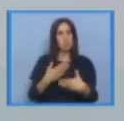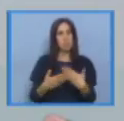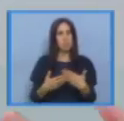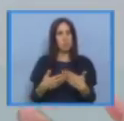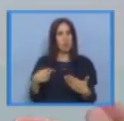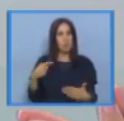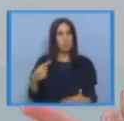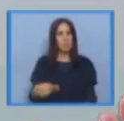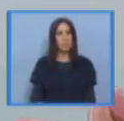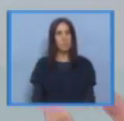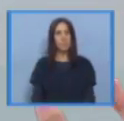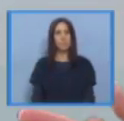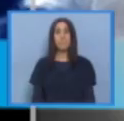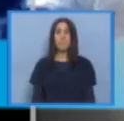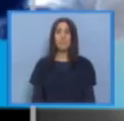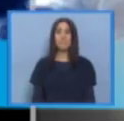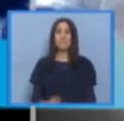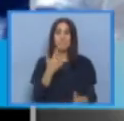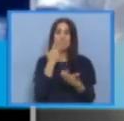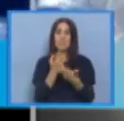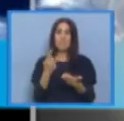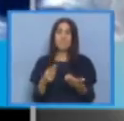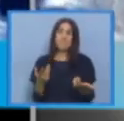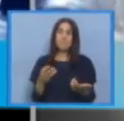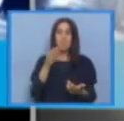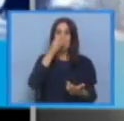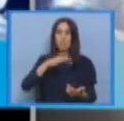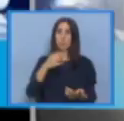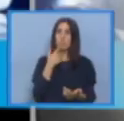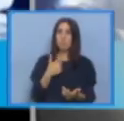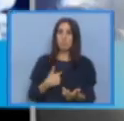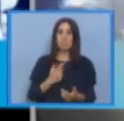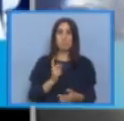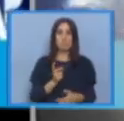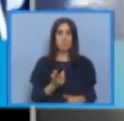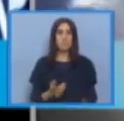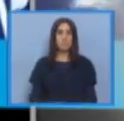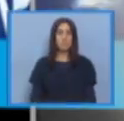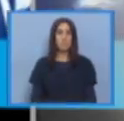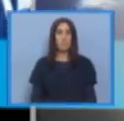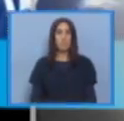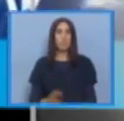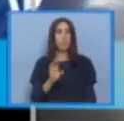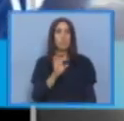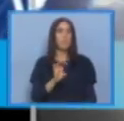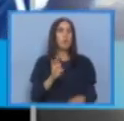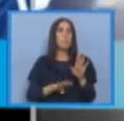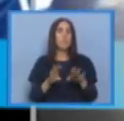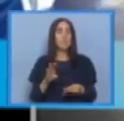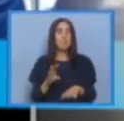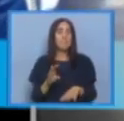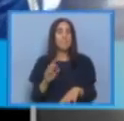no dia-a-dia. Está à vista, quer dizer, a natureza vai-nos dizendo, de forma às vezes